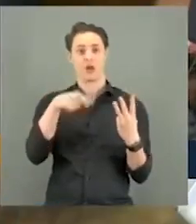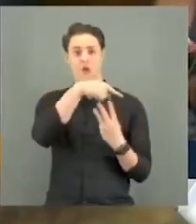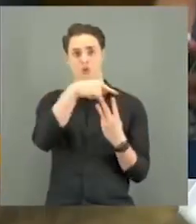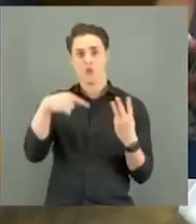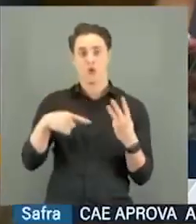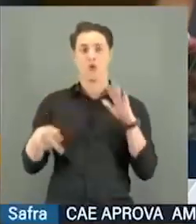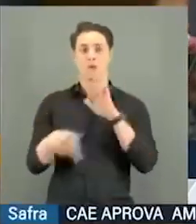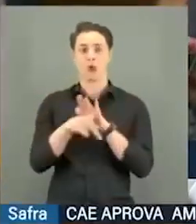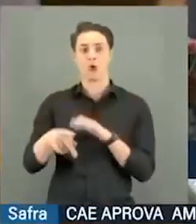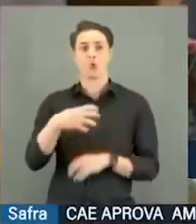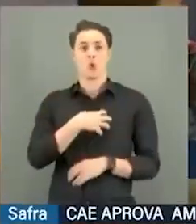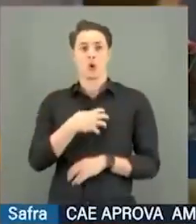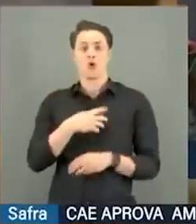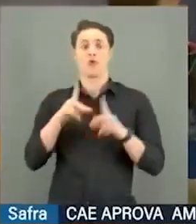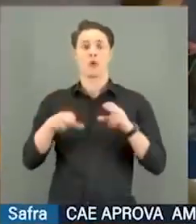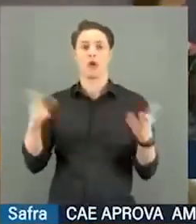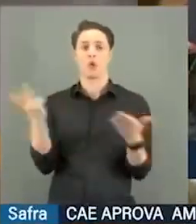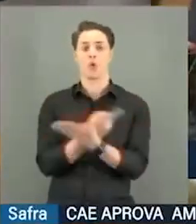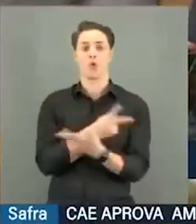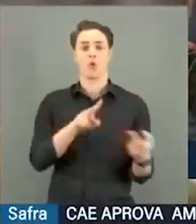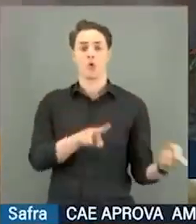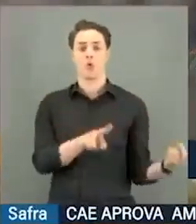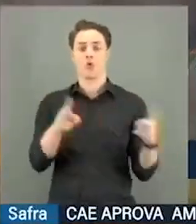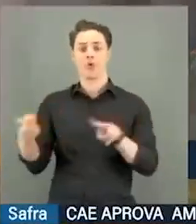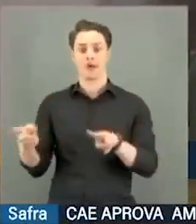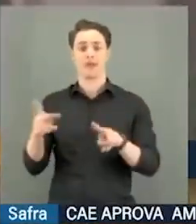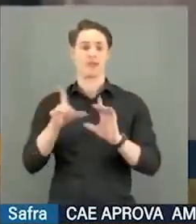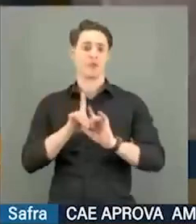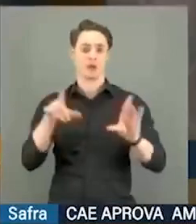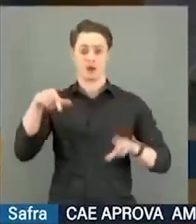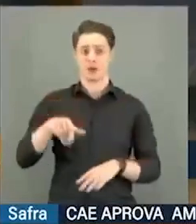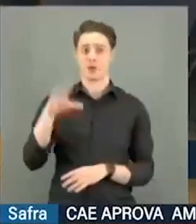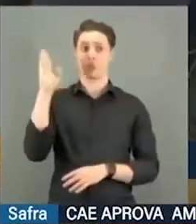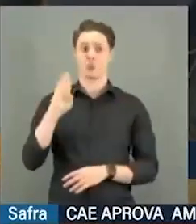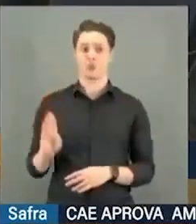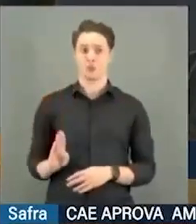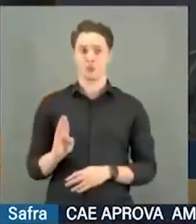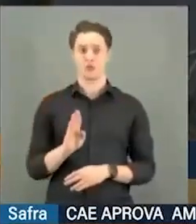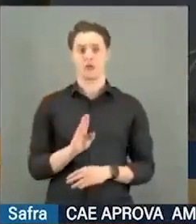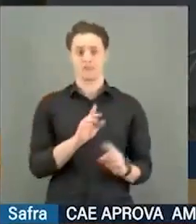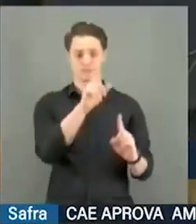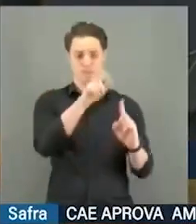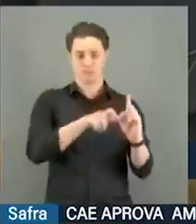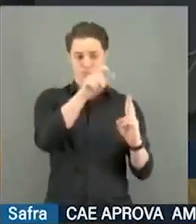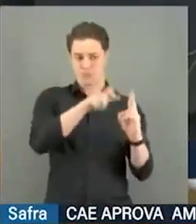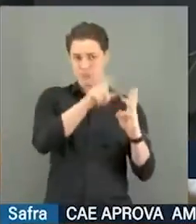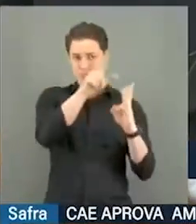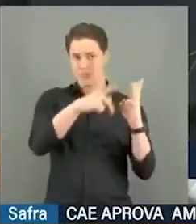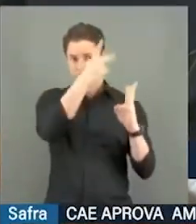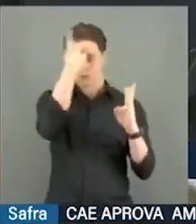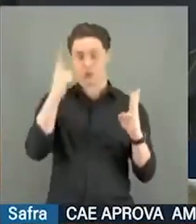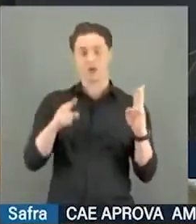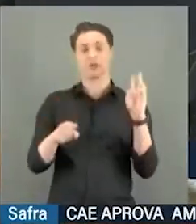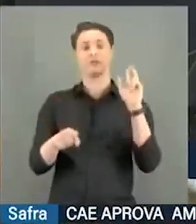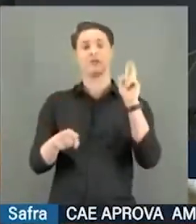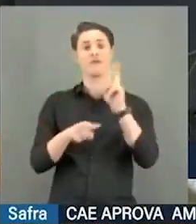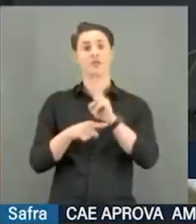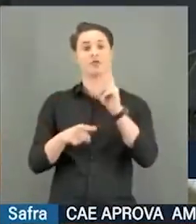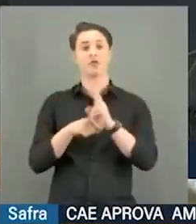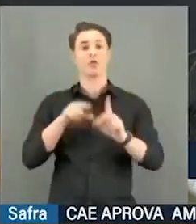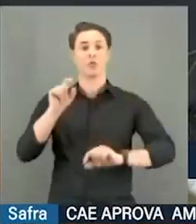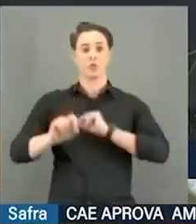forma como se deu a transição democrática no Brasil. Eles defendiam a fórmula da